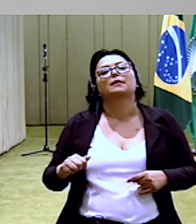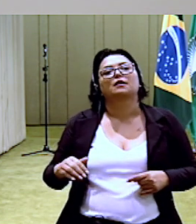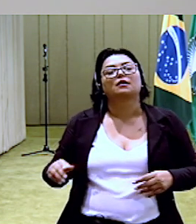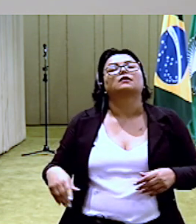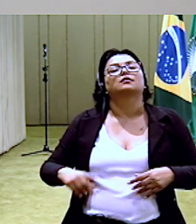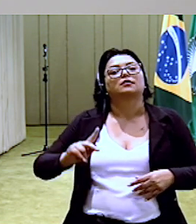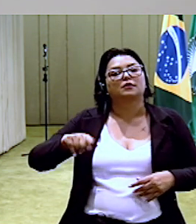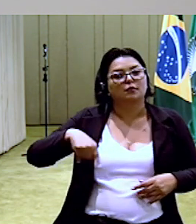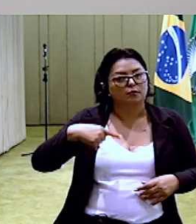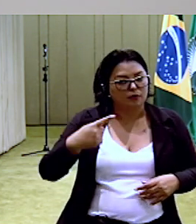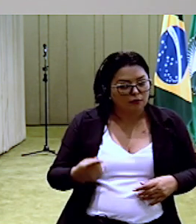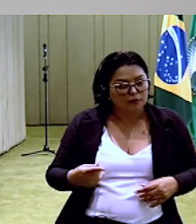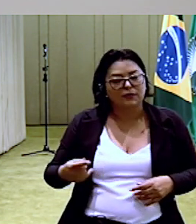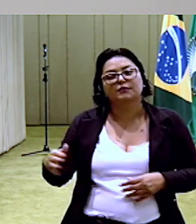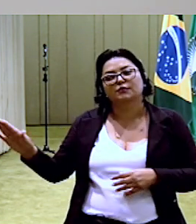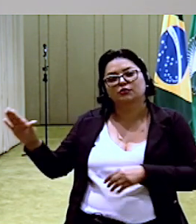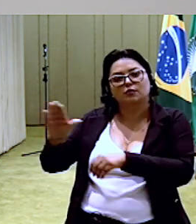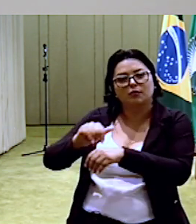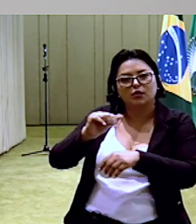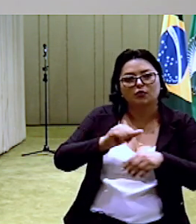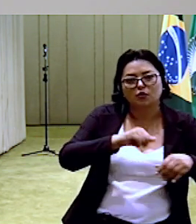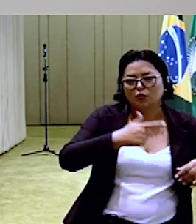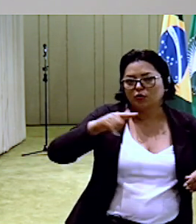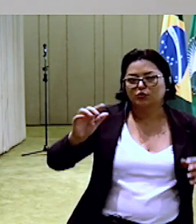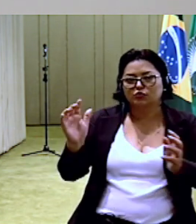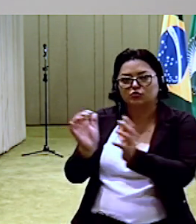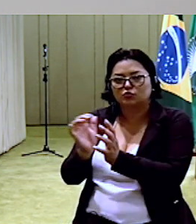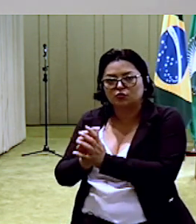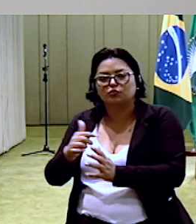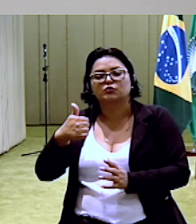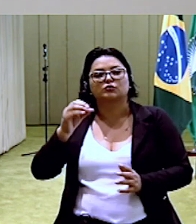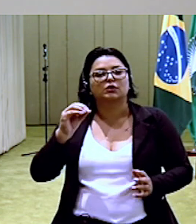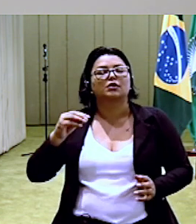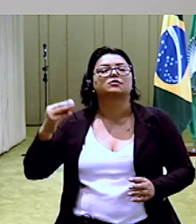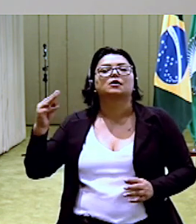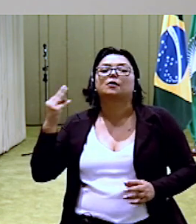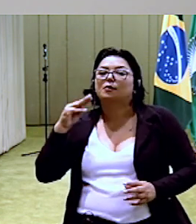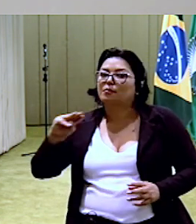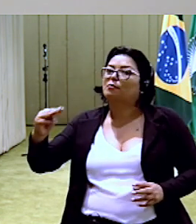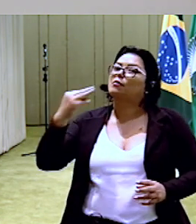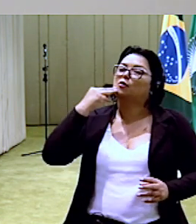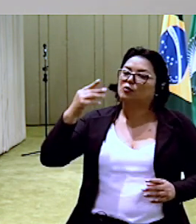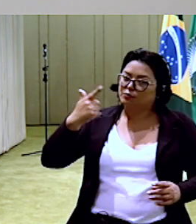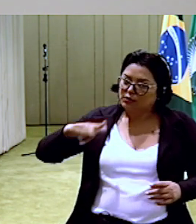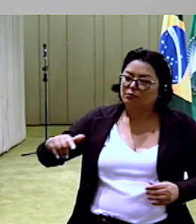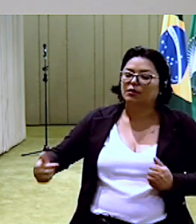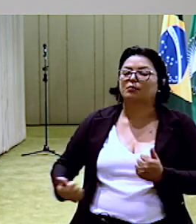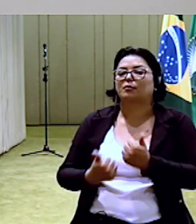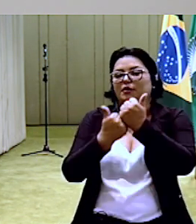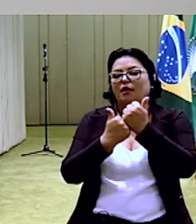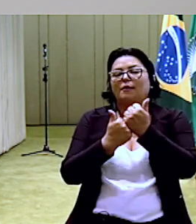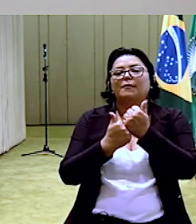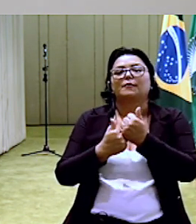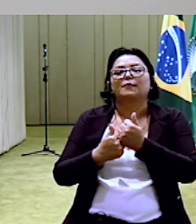estamos trazendo mais 10 milhões de fundações, e a ideia é que a gente faça disso um programa sustentável. Agora vamos fazer toda uma captação de